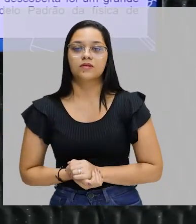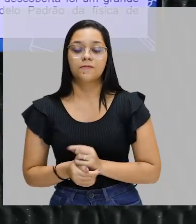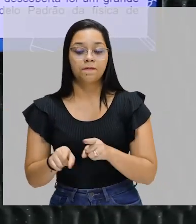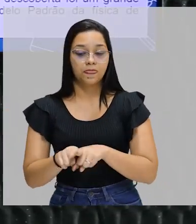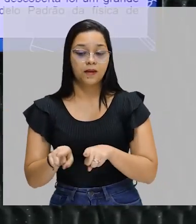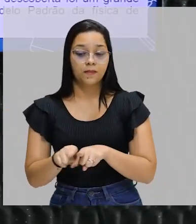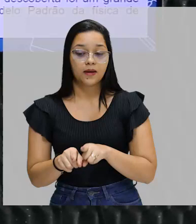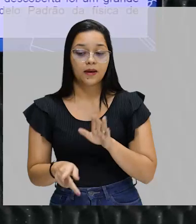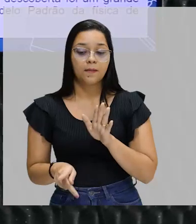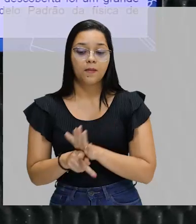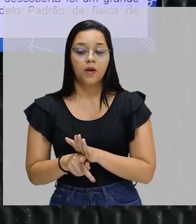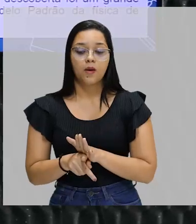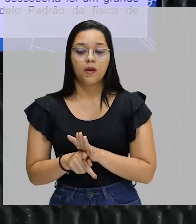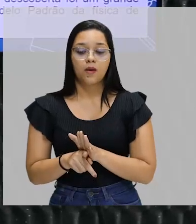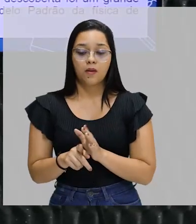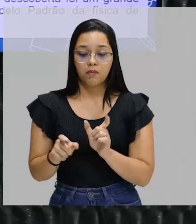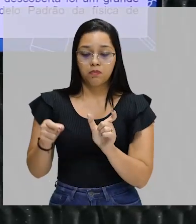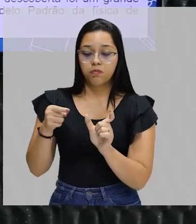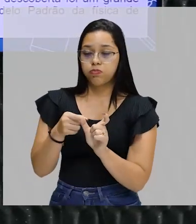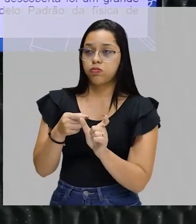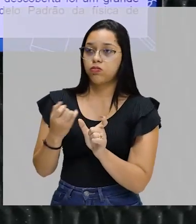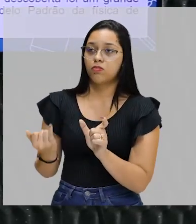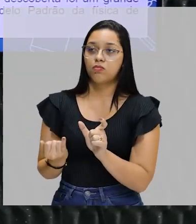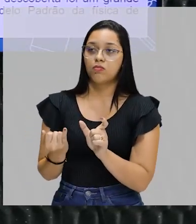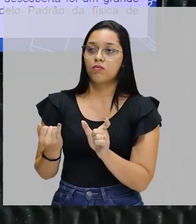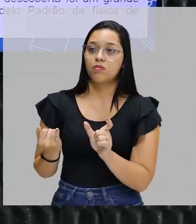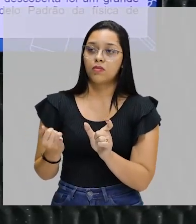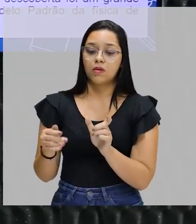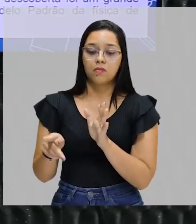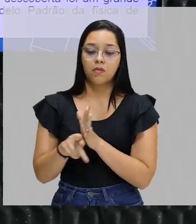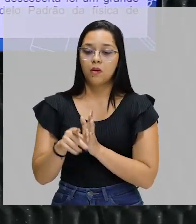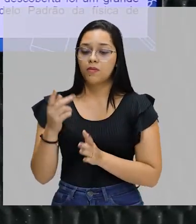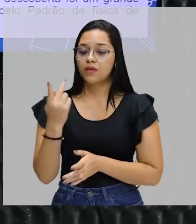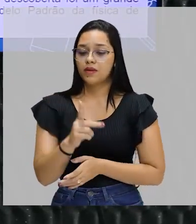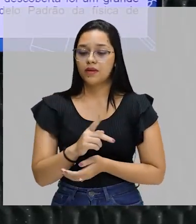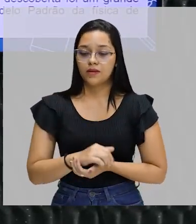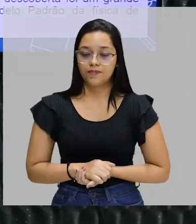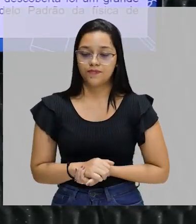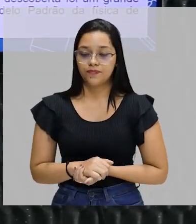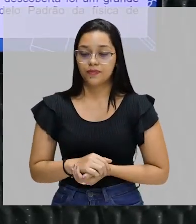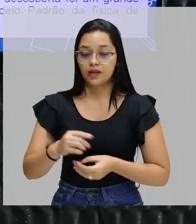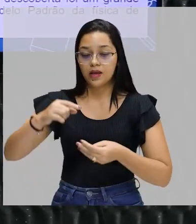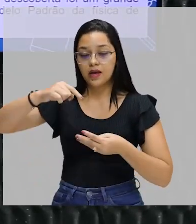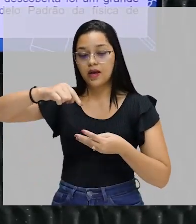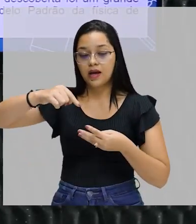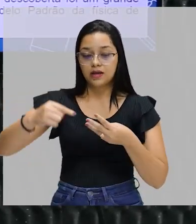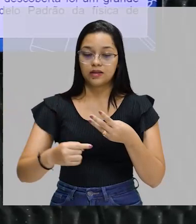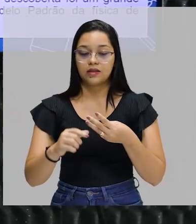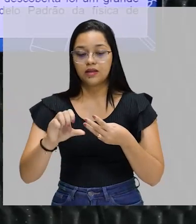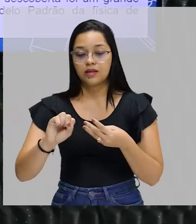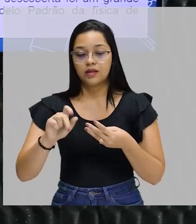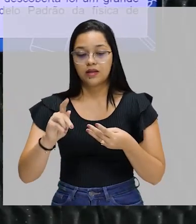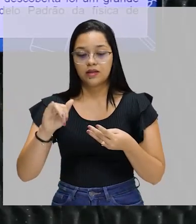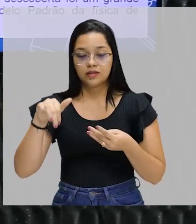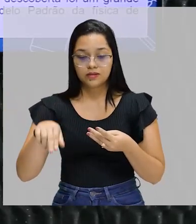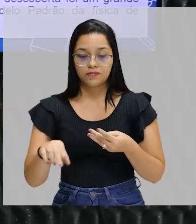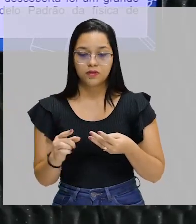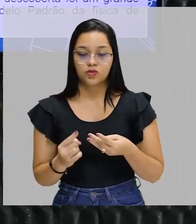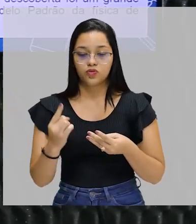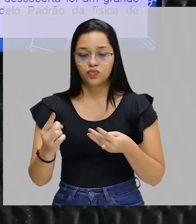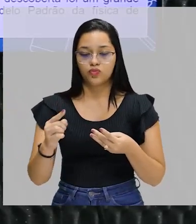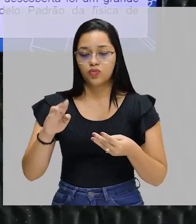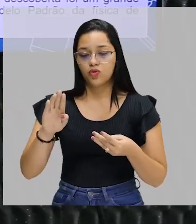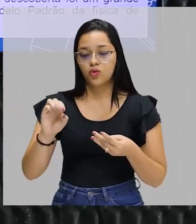E é a sua própria antipartícula. Olha só, ele é a própria antipartícula dele, ok? As três partículas